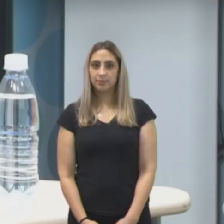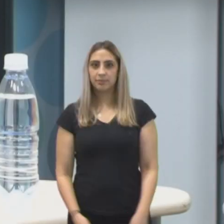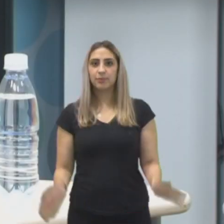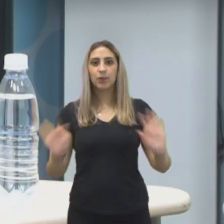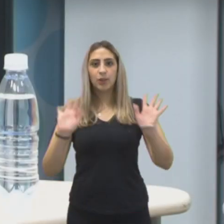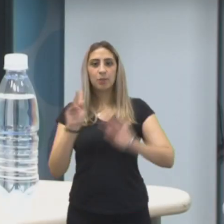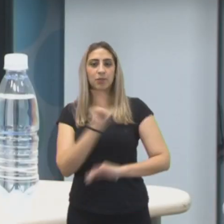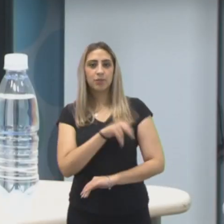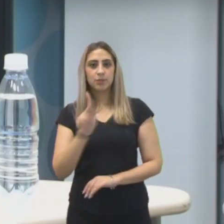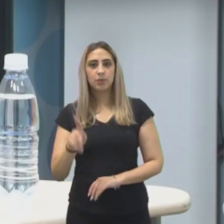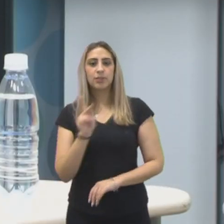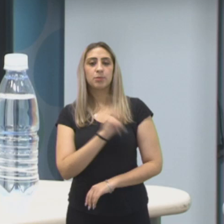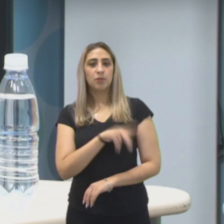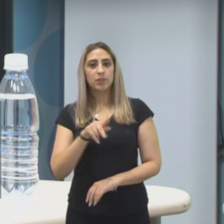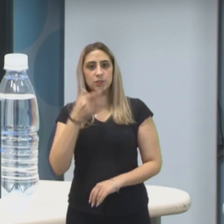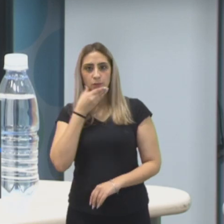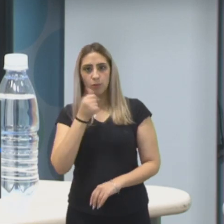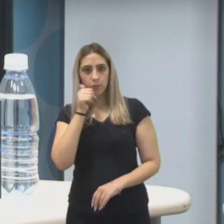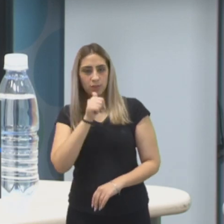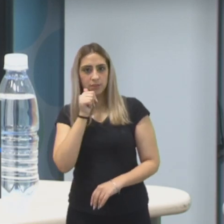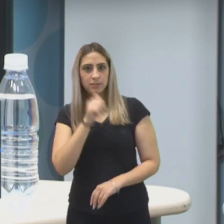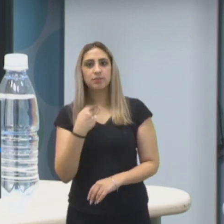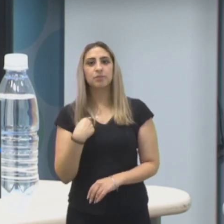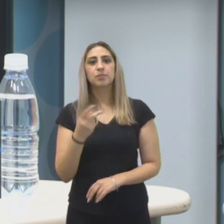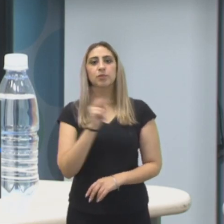Olá, professores, professoras, olá,